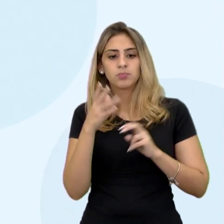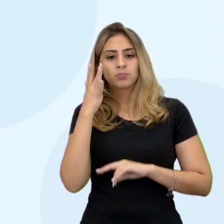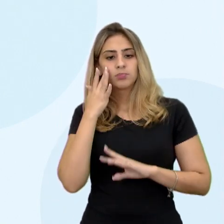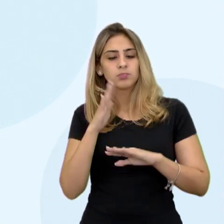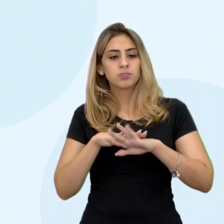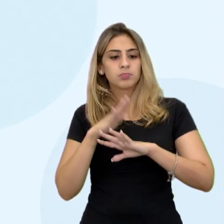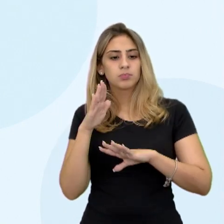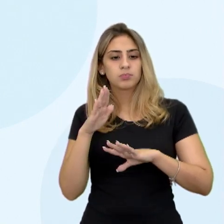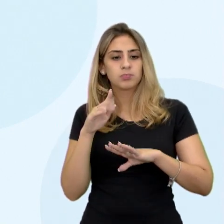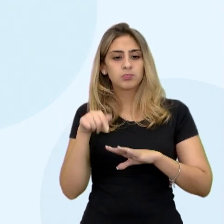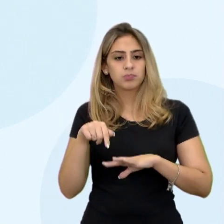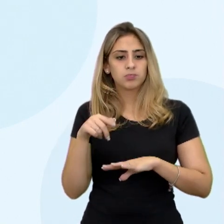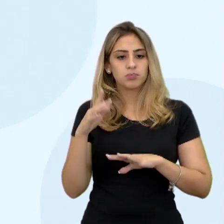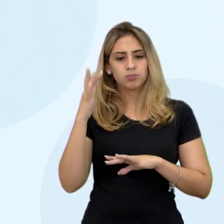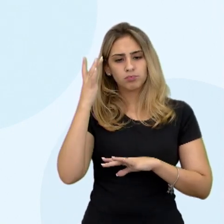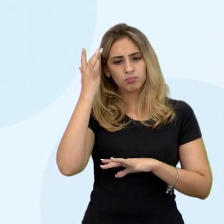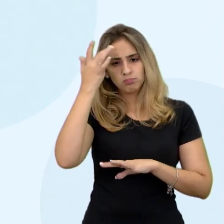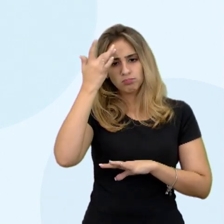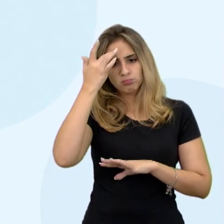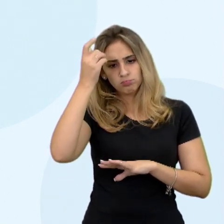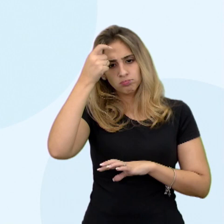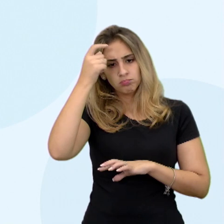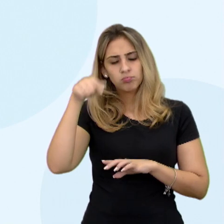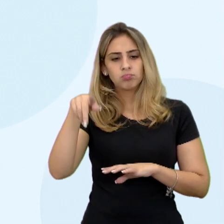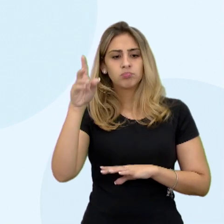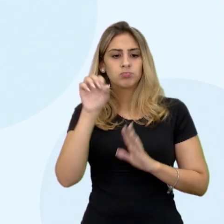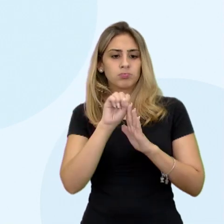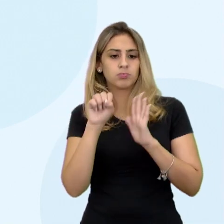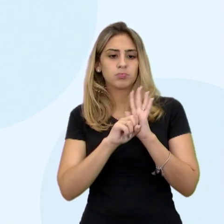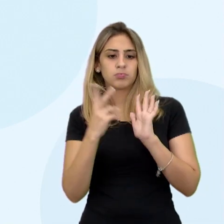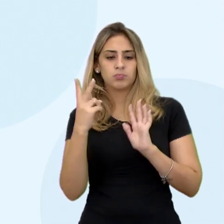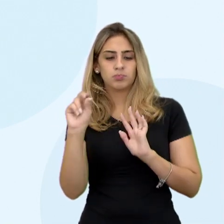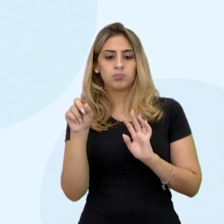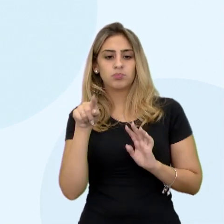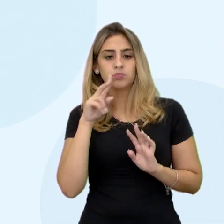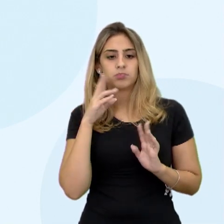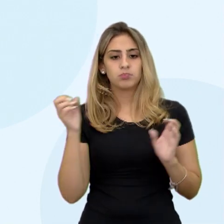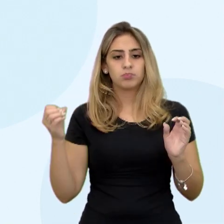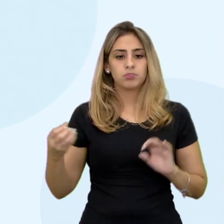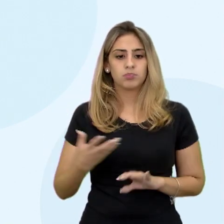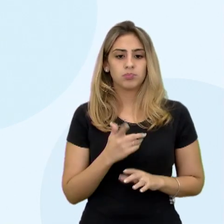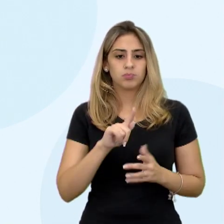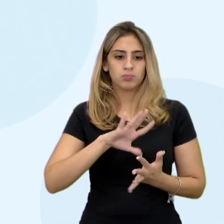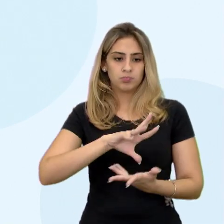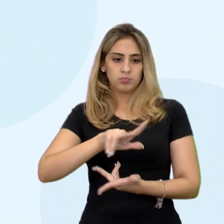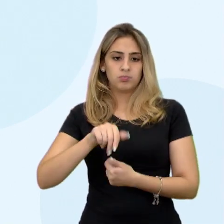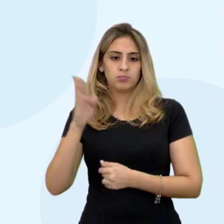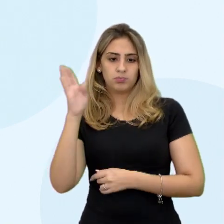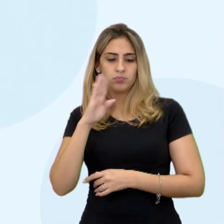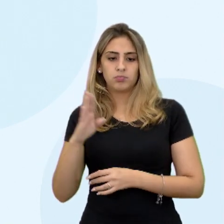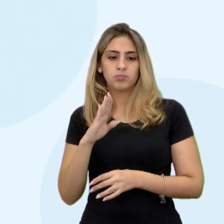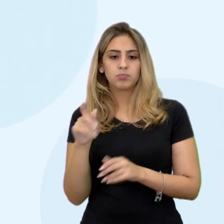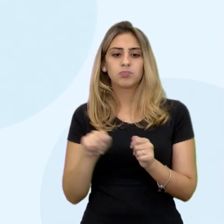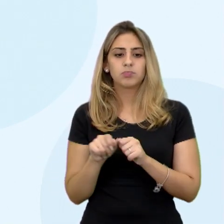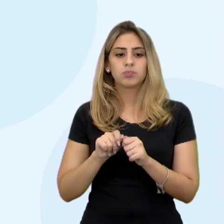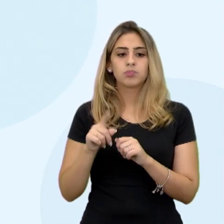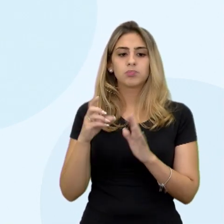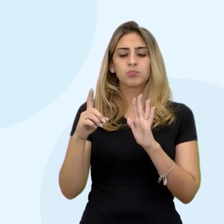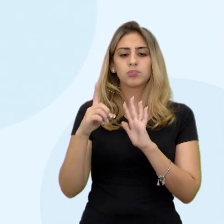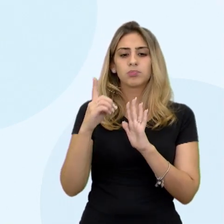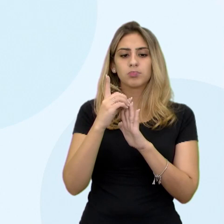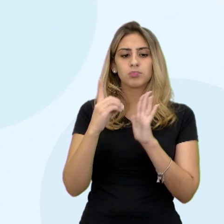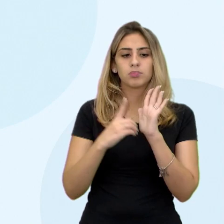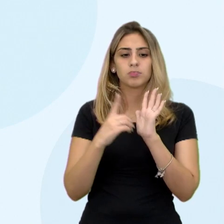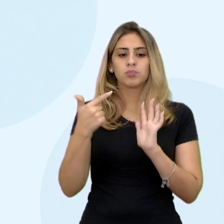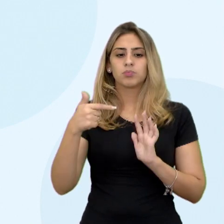dos mais renomados intelectuais do Brasil do século XX, foi um dos grandes nomes da renovação geográfica no Brasil, ocorrida na década